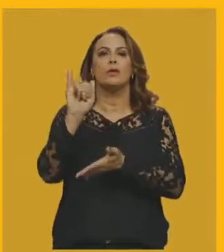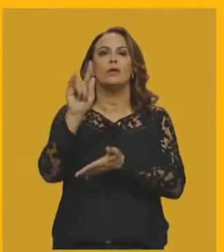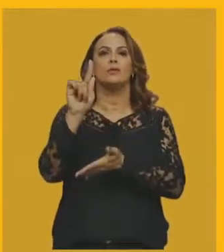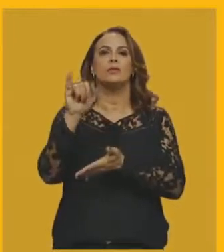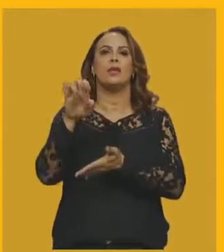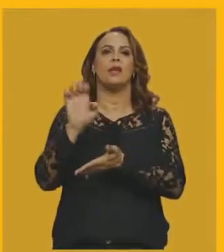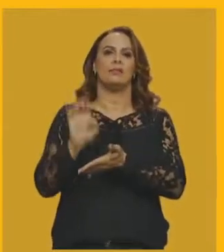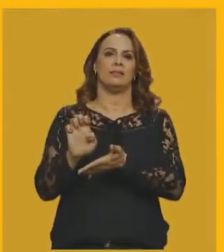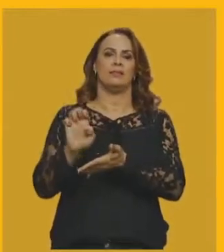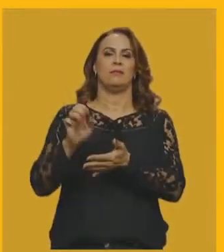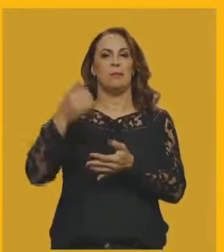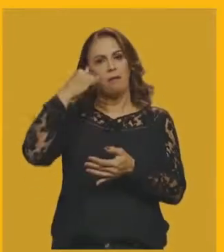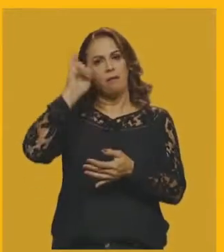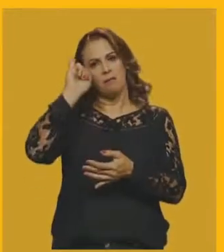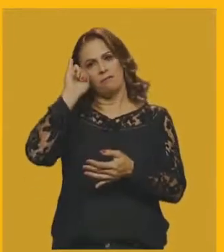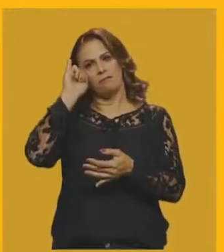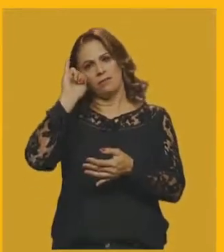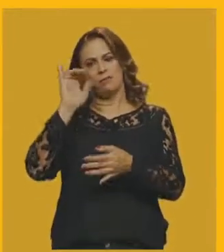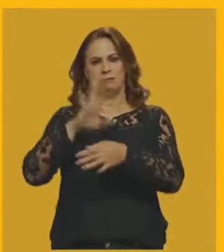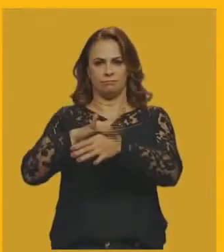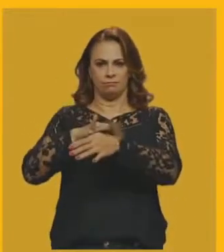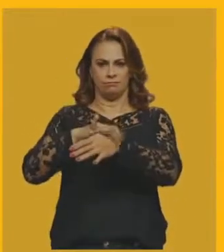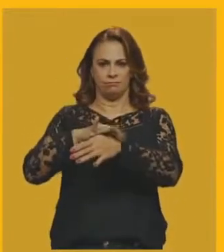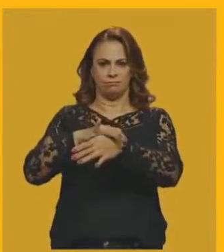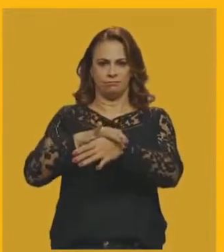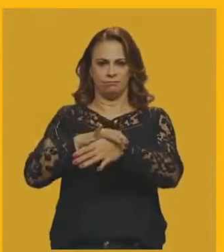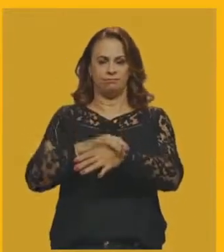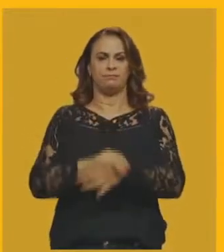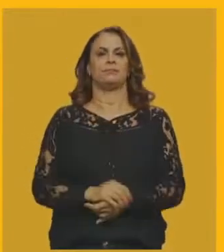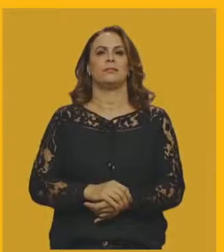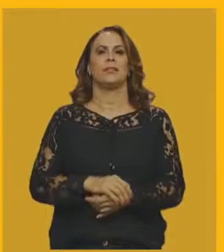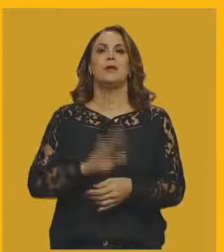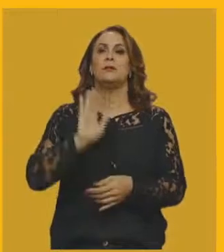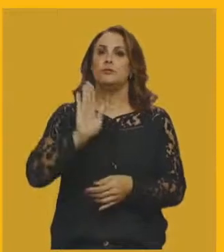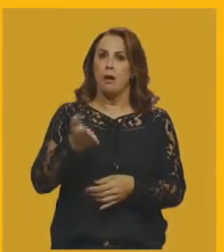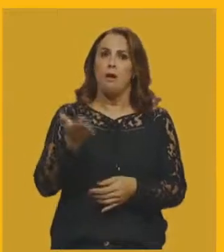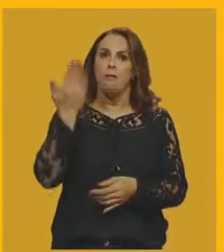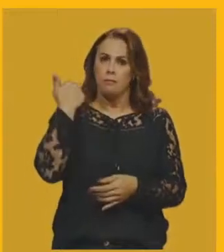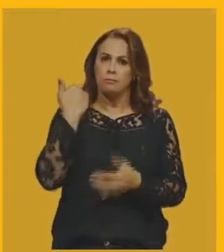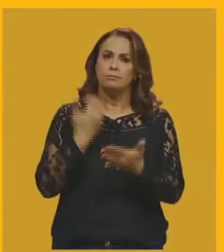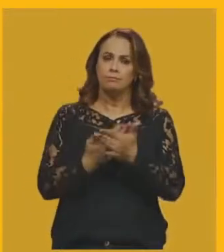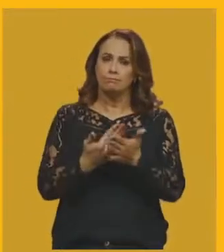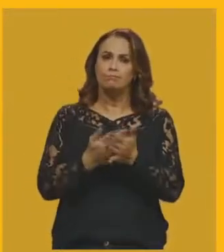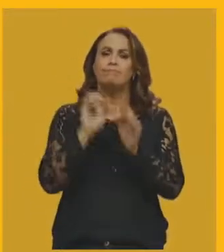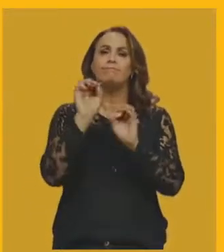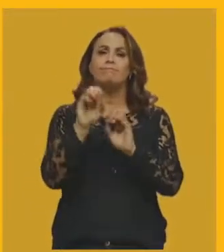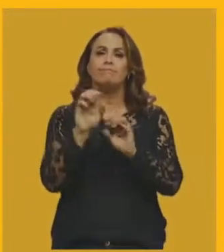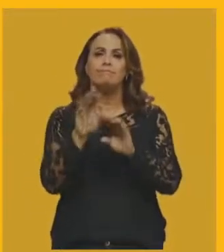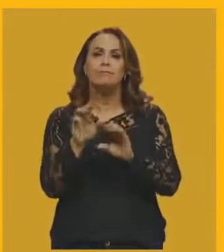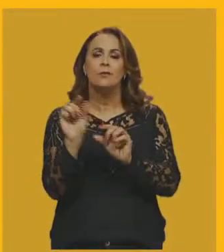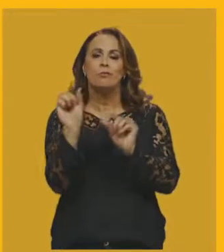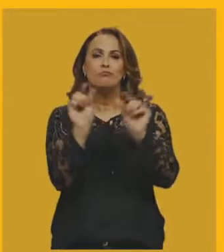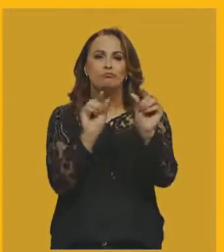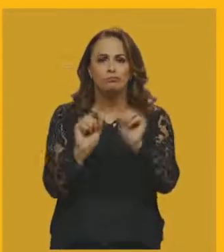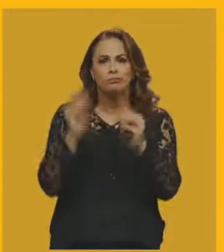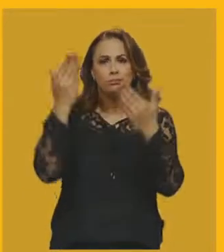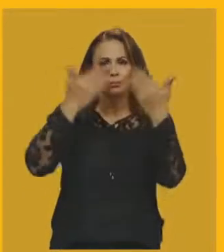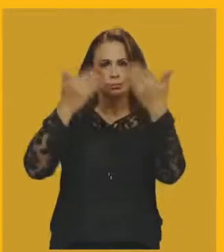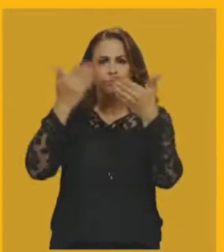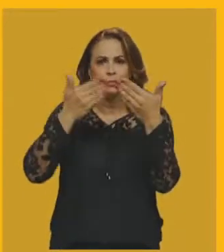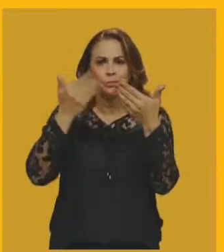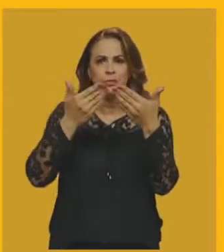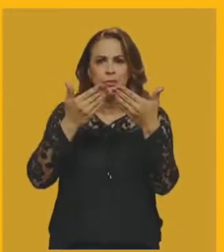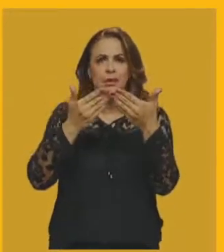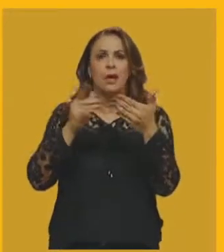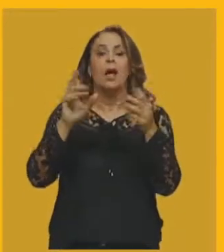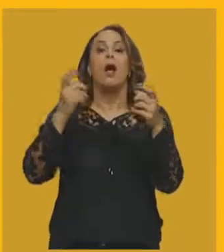micro-organismos patogênicos. Você viu nas aulas anteriores que os micro-organismos, eles vivem no ar,